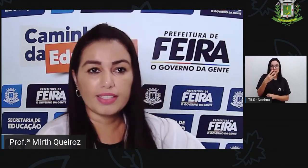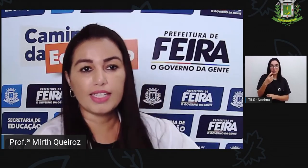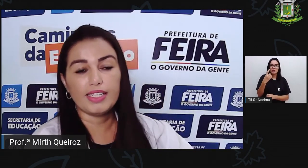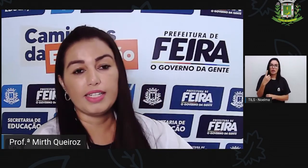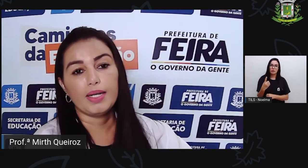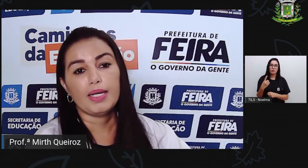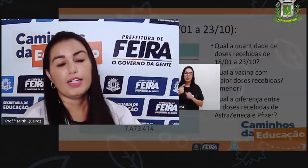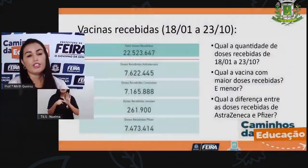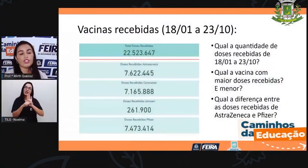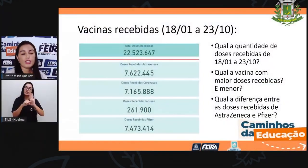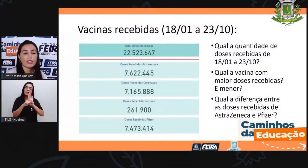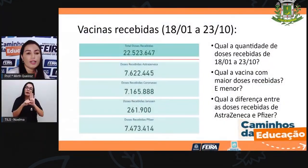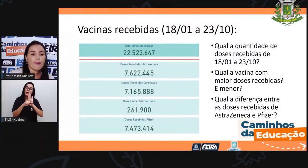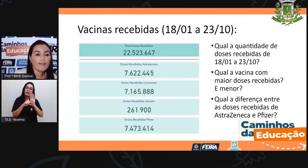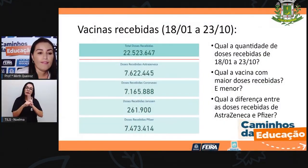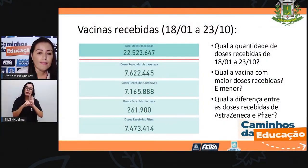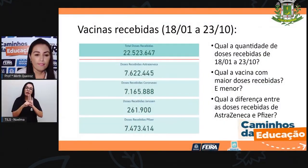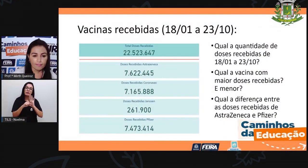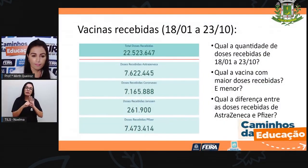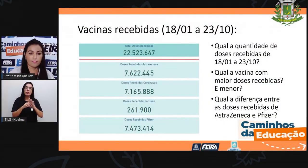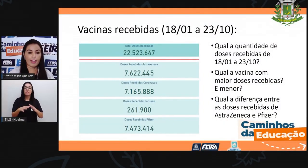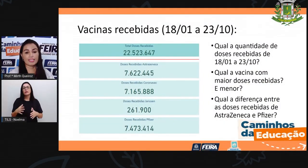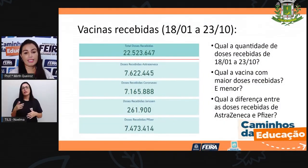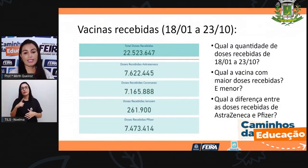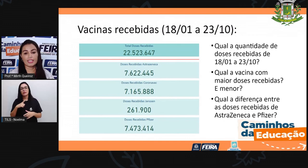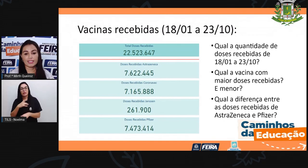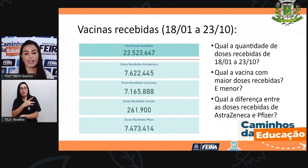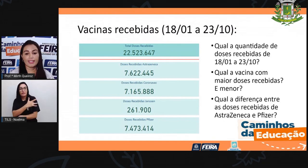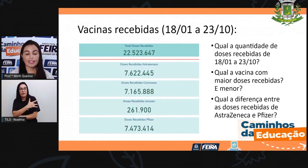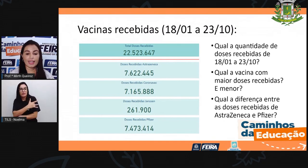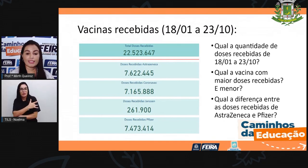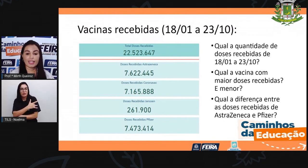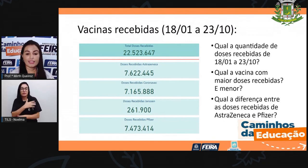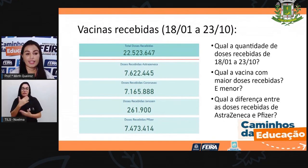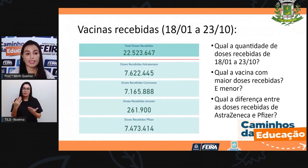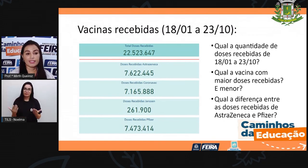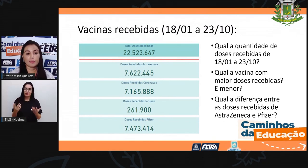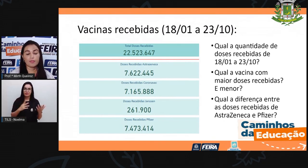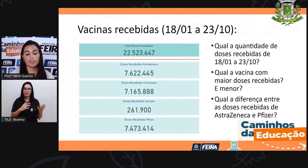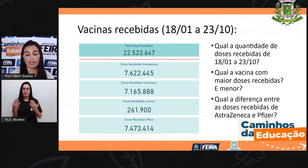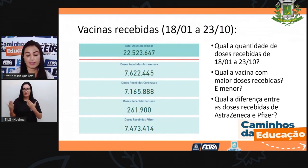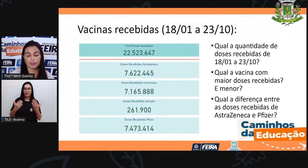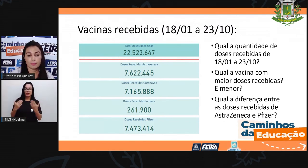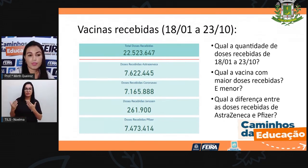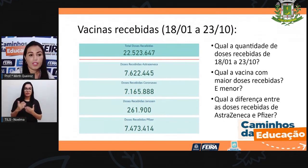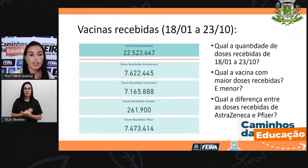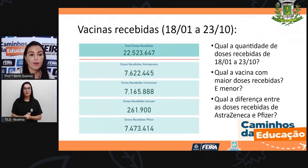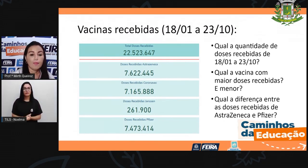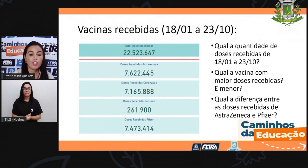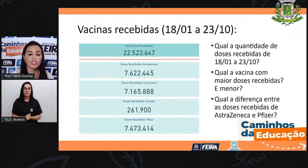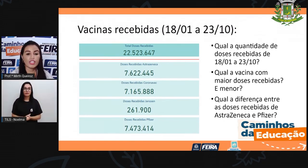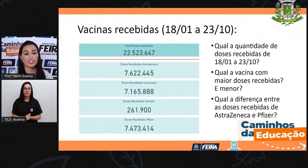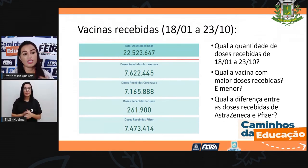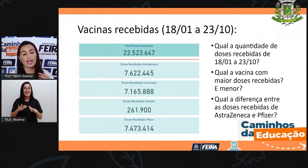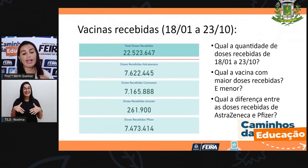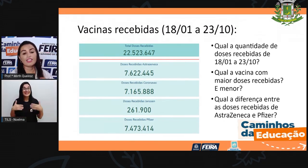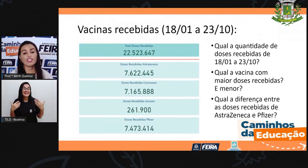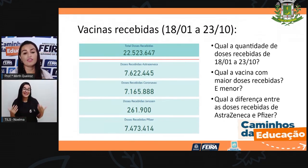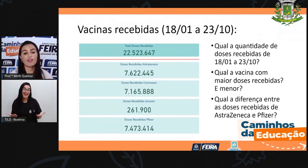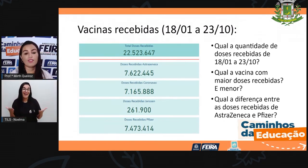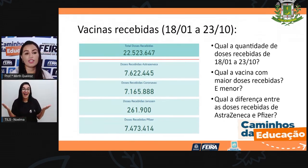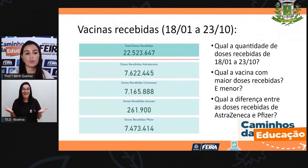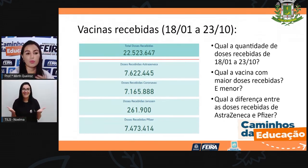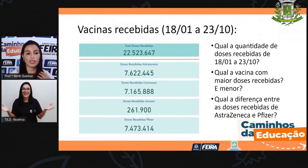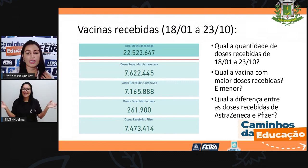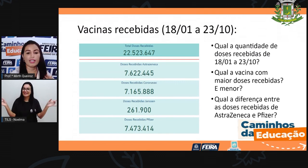diferença aí de vacinas, né? Entre AstraZeneca e a Pfizer. Bom, gente, a